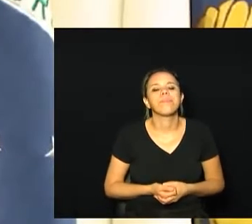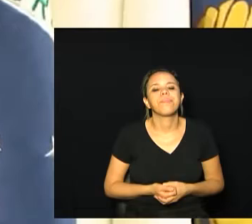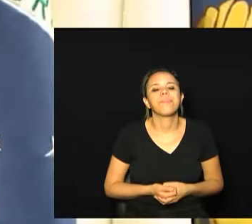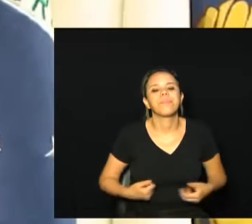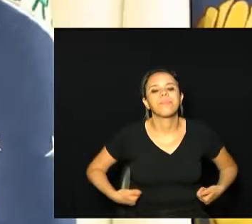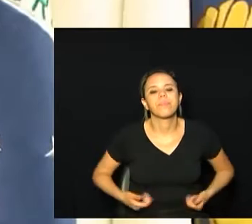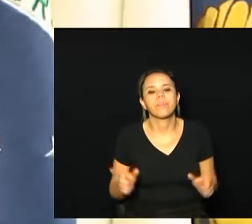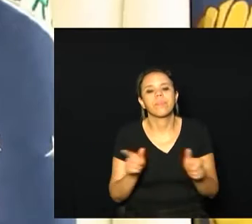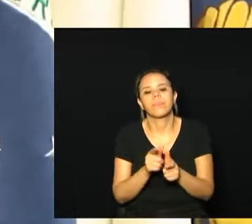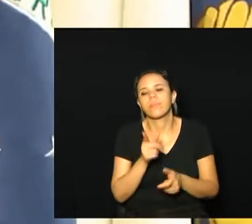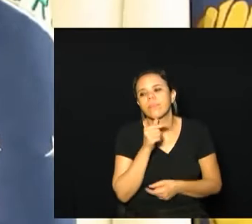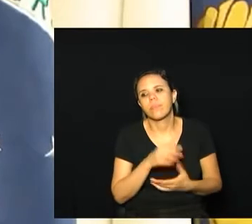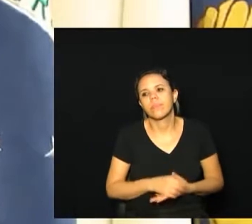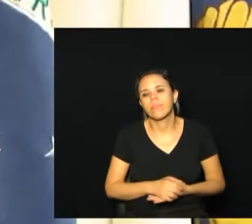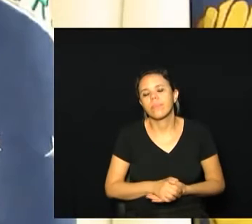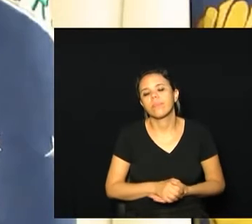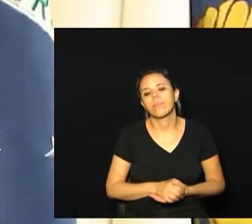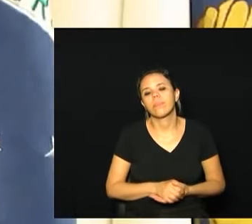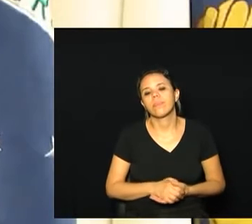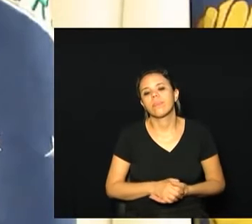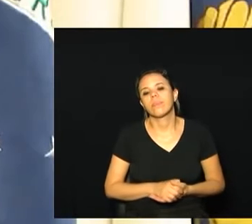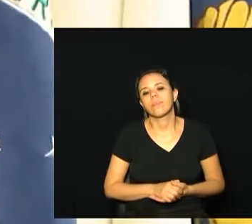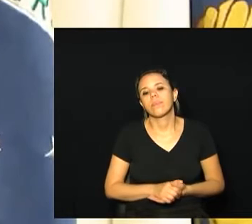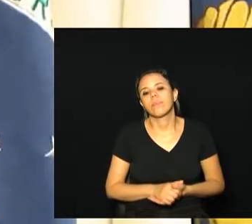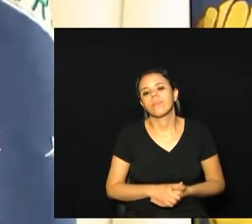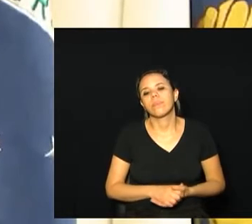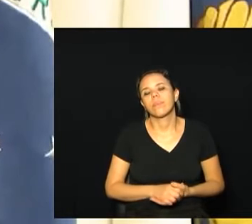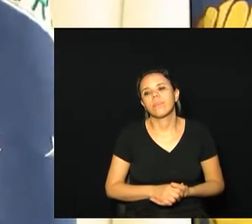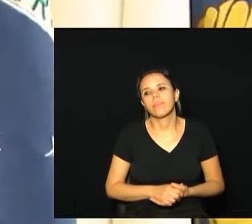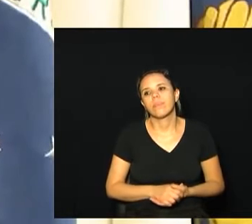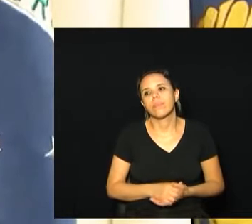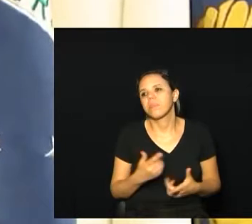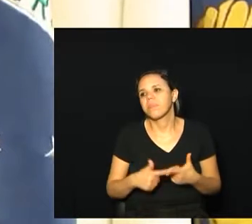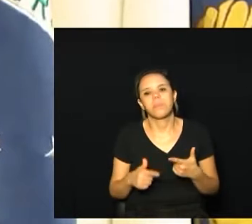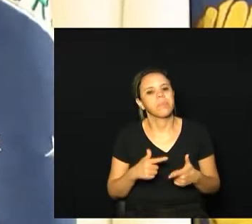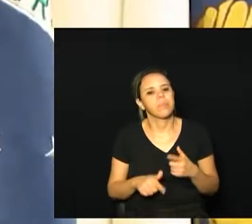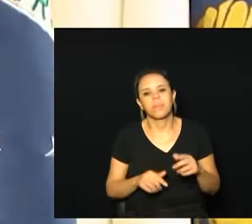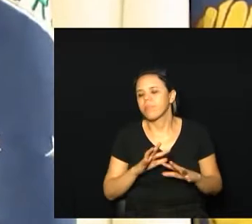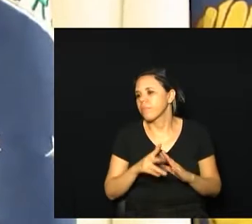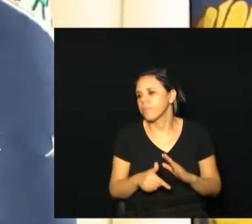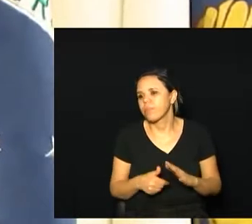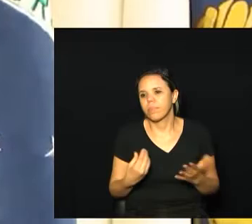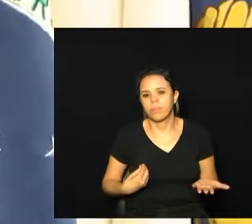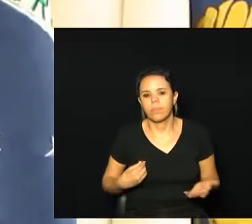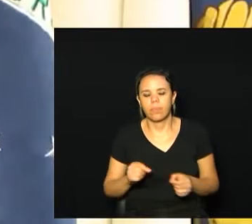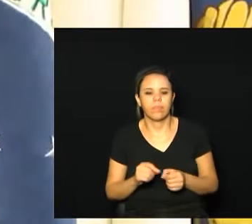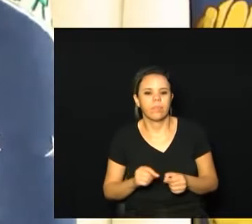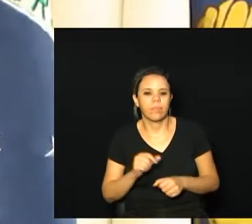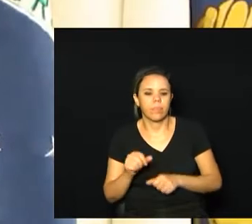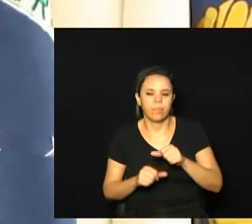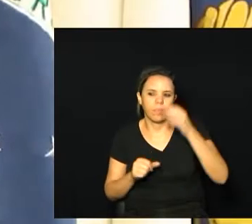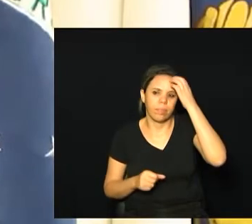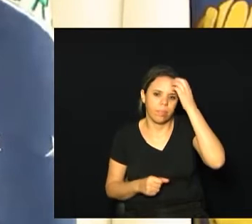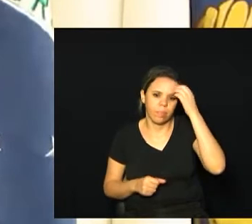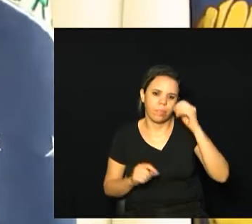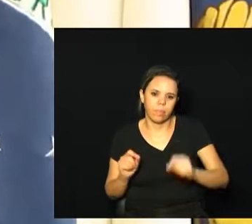gasta menos água, entendeu? E também não causam mal nenhum ao meio ambiente. Então nós estamos fazendo essas alterações